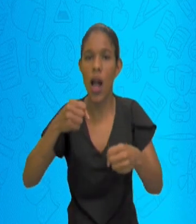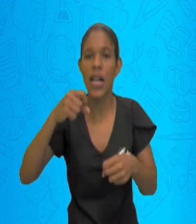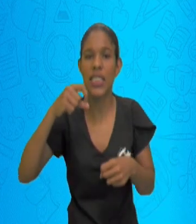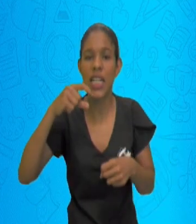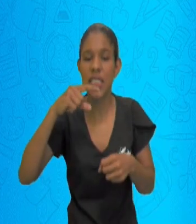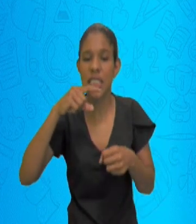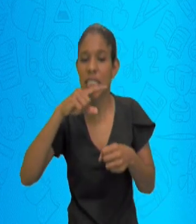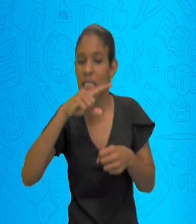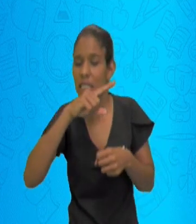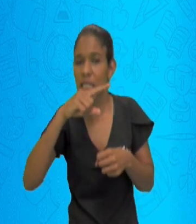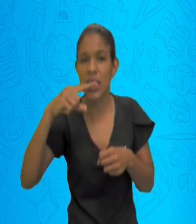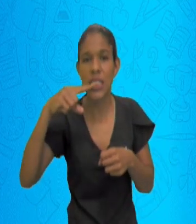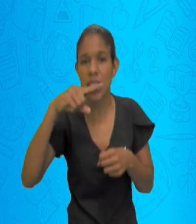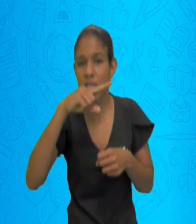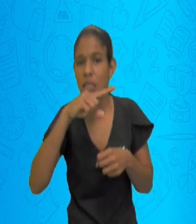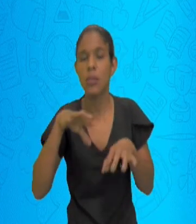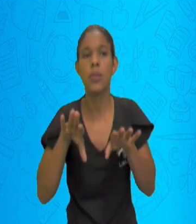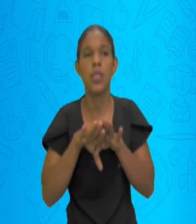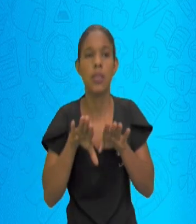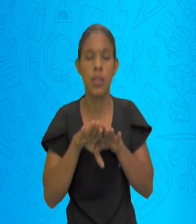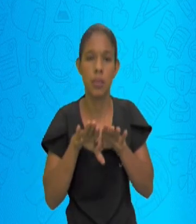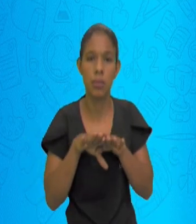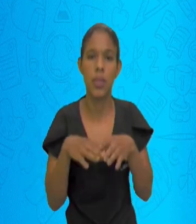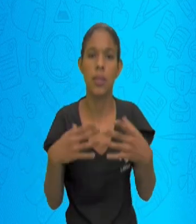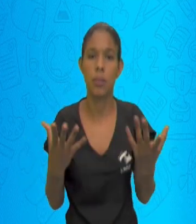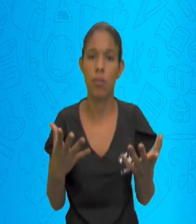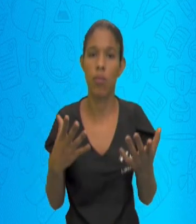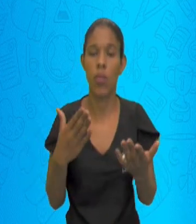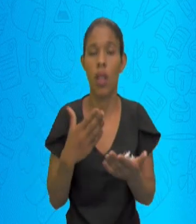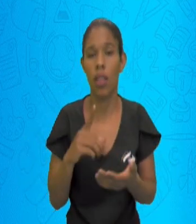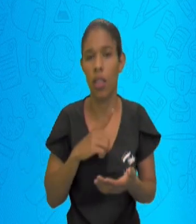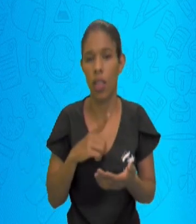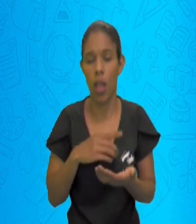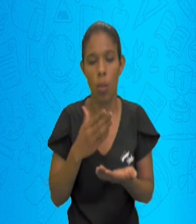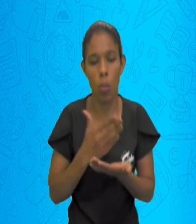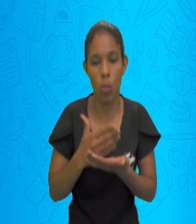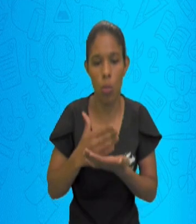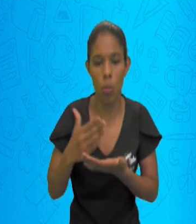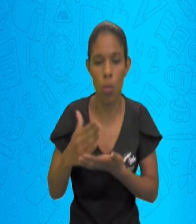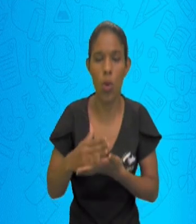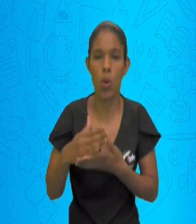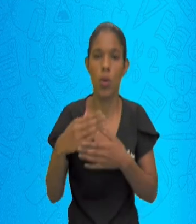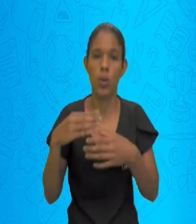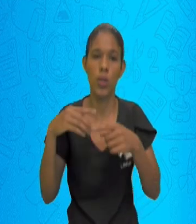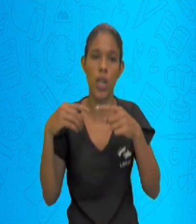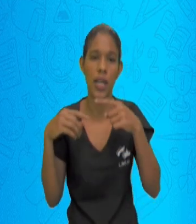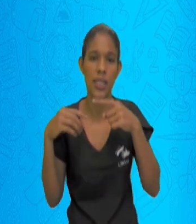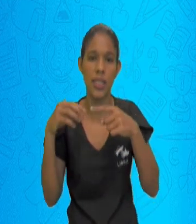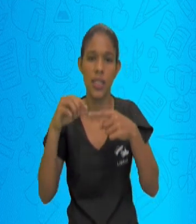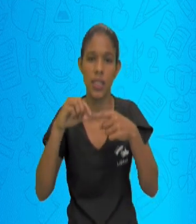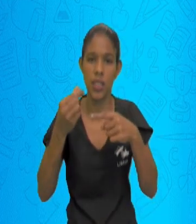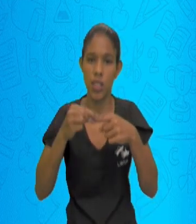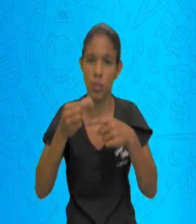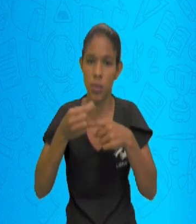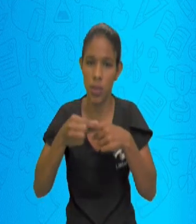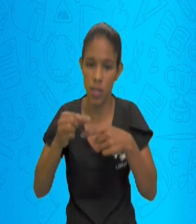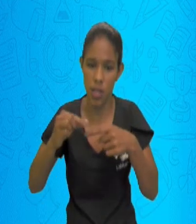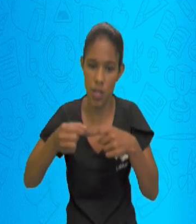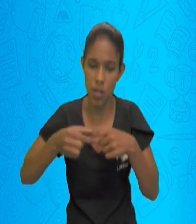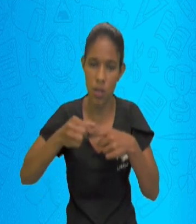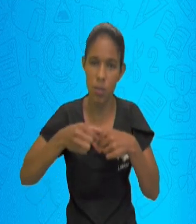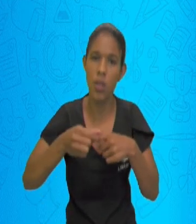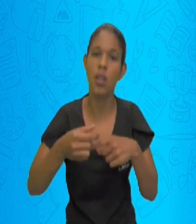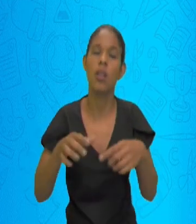do canjicão, da canjica, do bolo de milho, que eram, dentro dessas